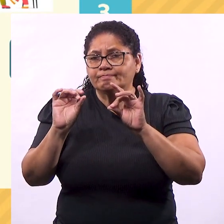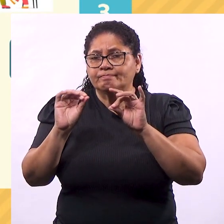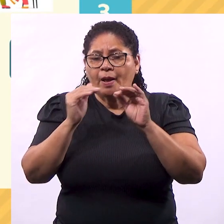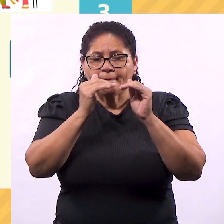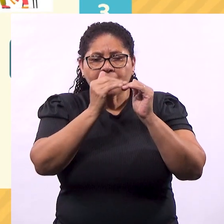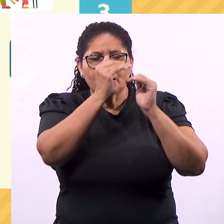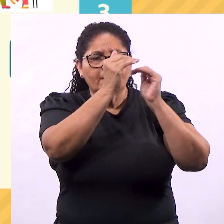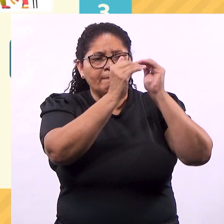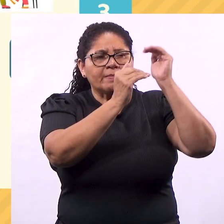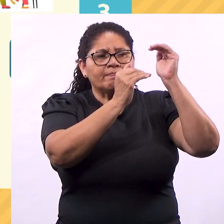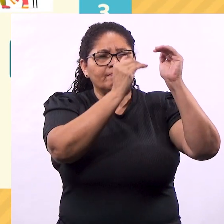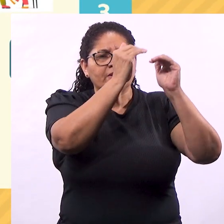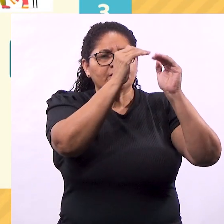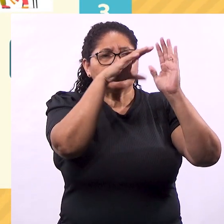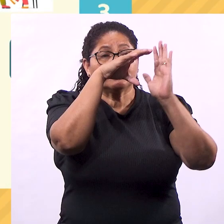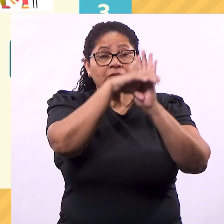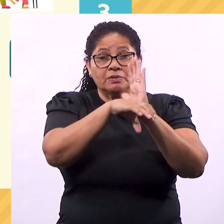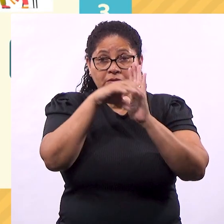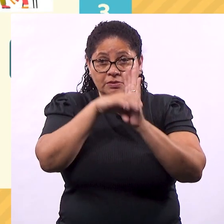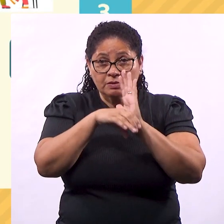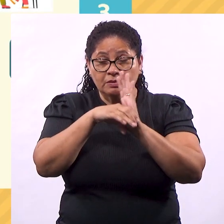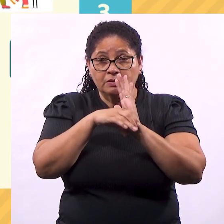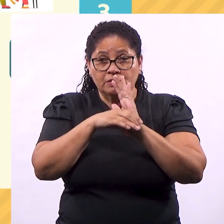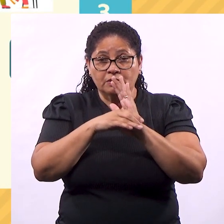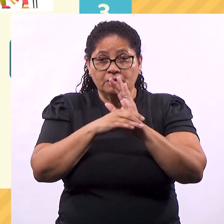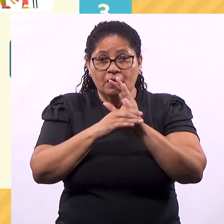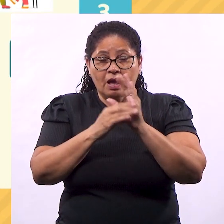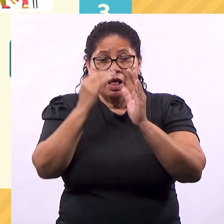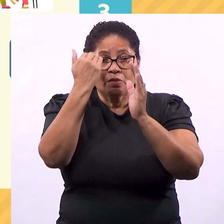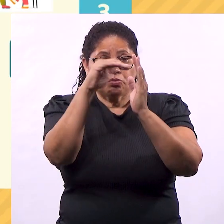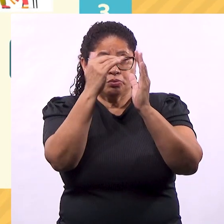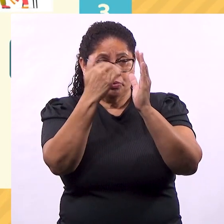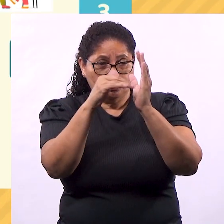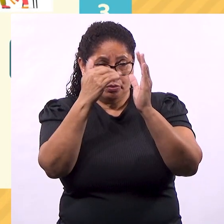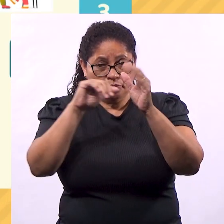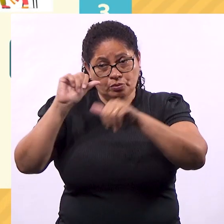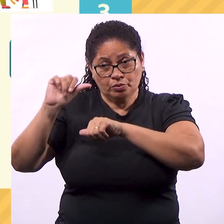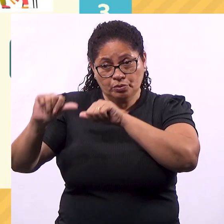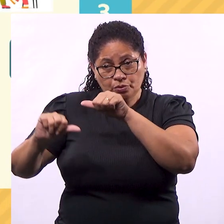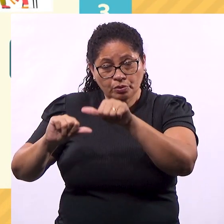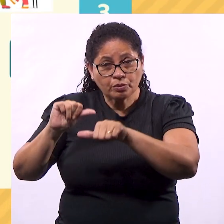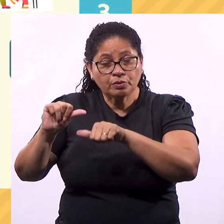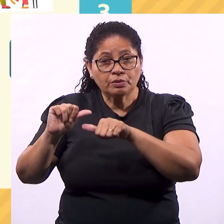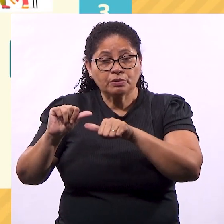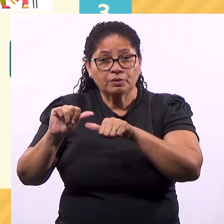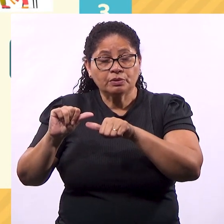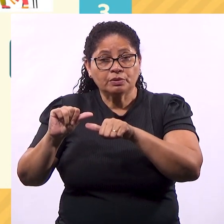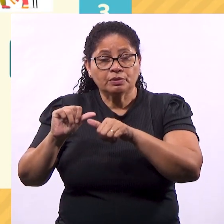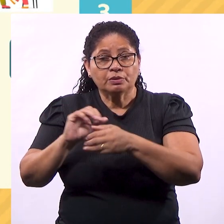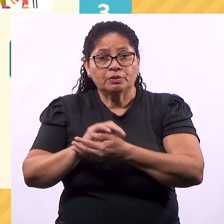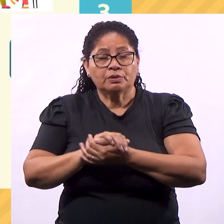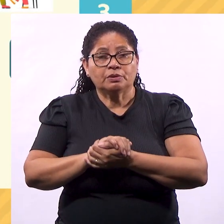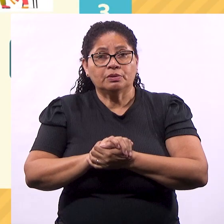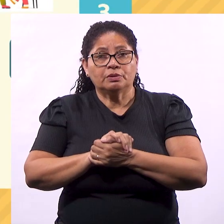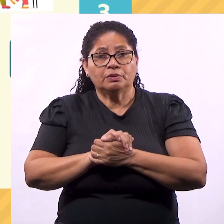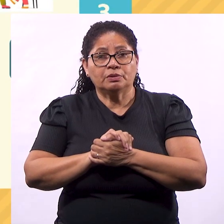para construir o conceito dentro de processos avaliativos da